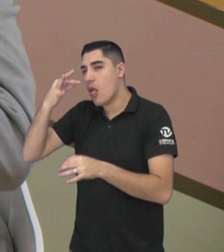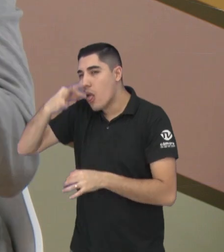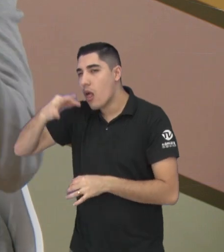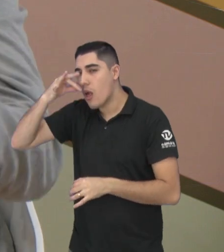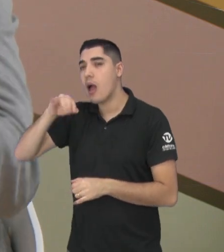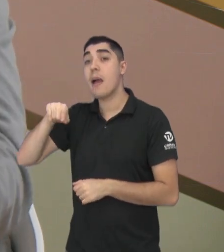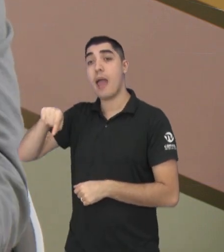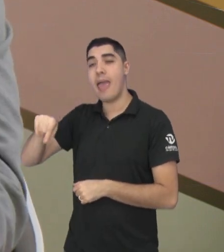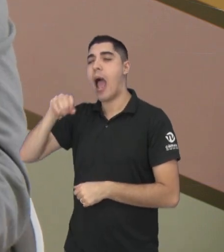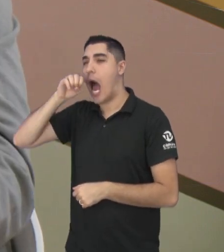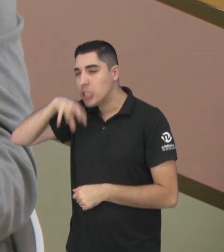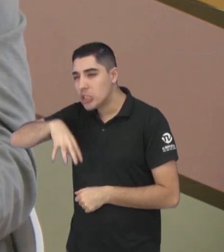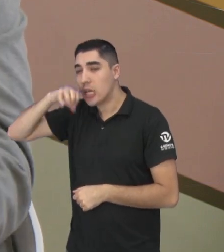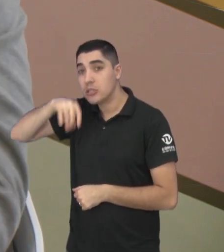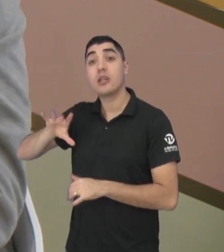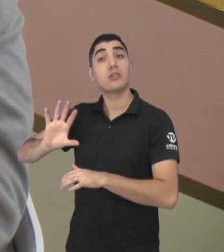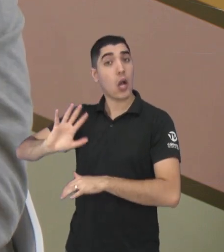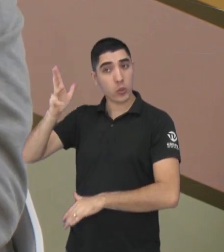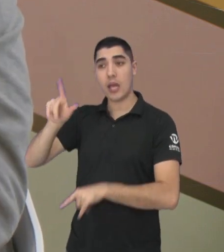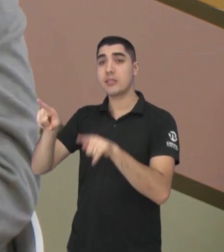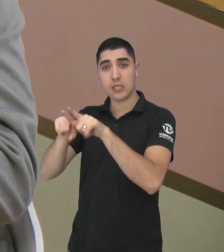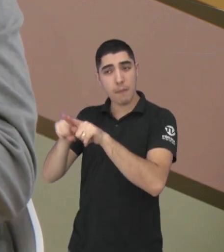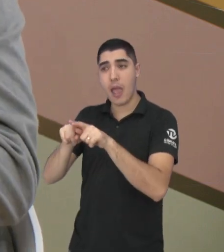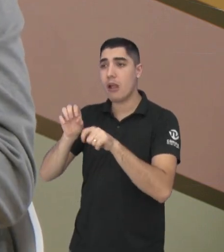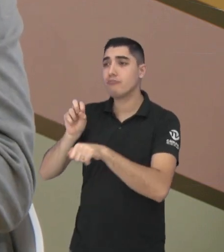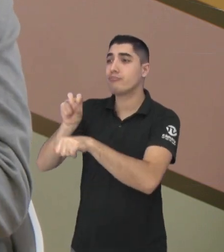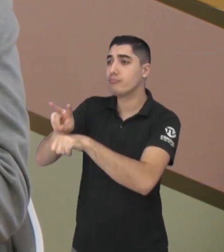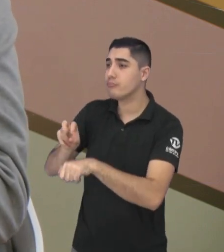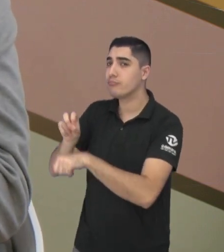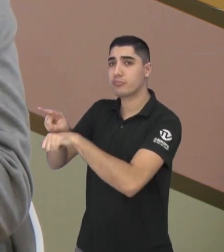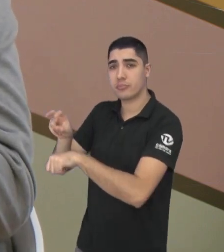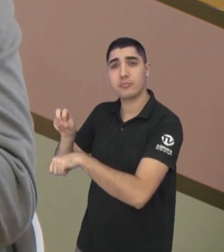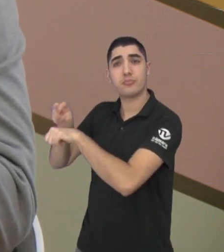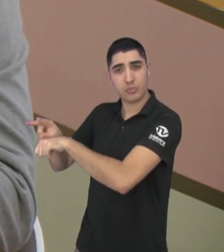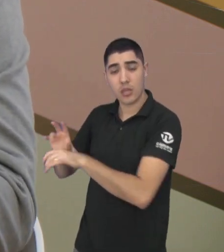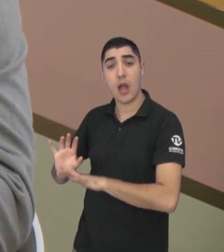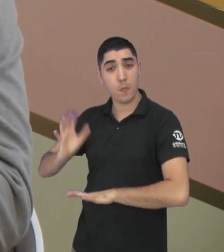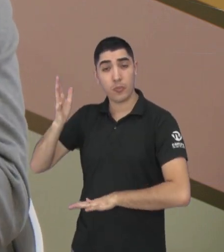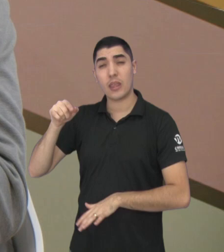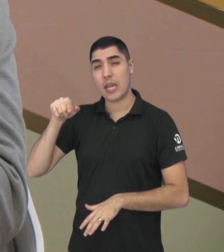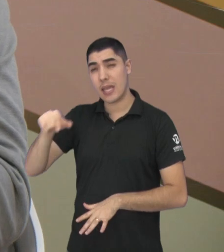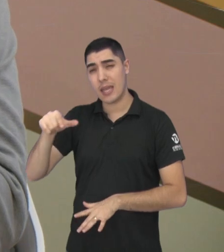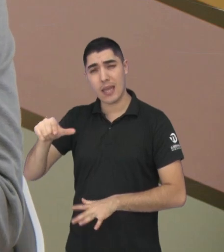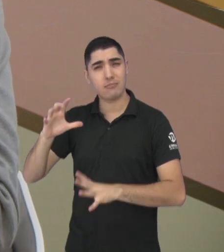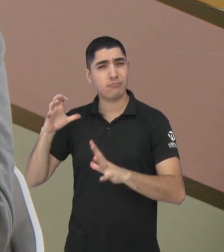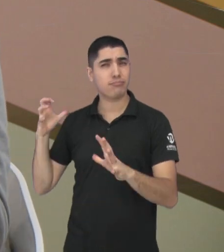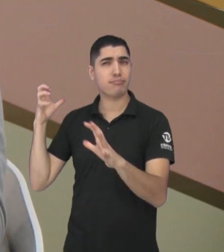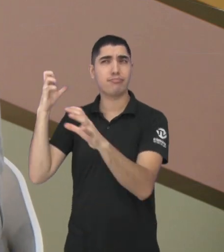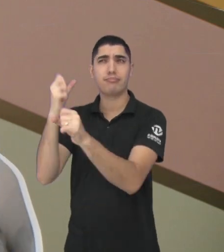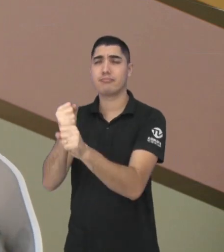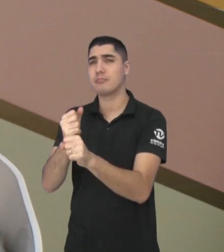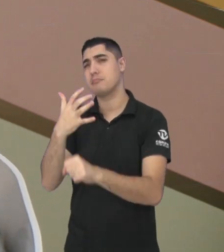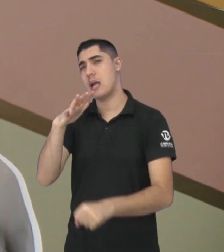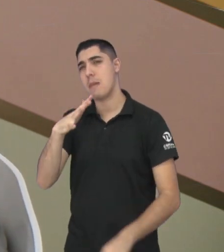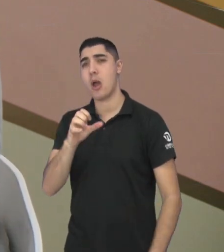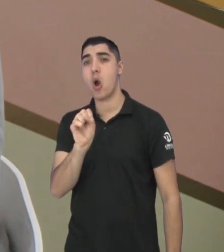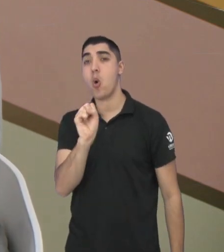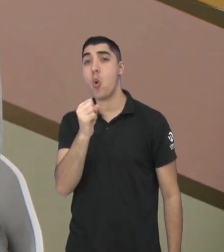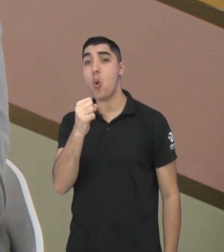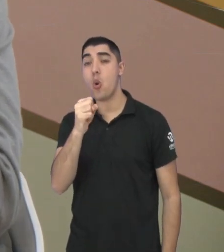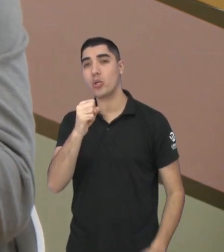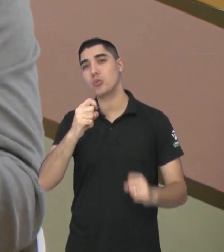são transmitidos da mesma forma, e essas doenças têm uma incidência de aproximadamente 8